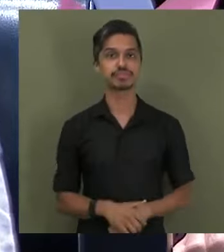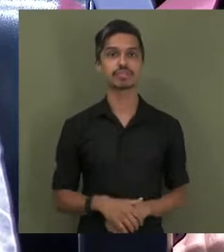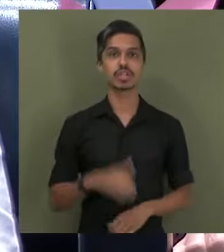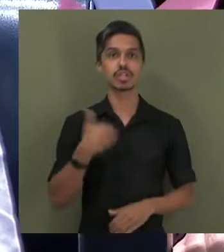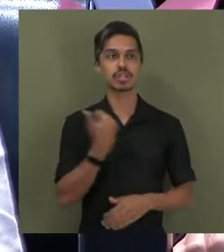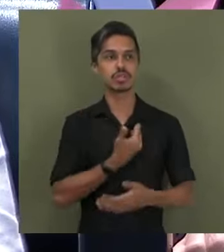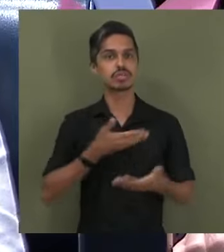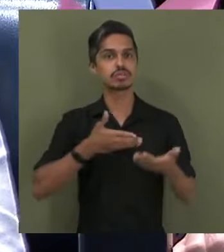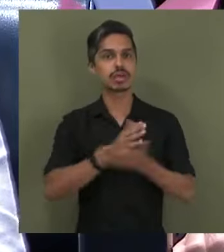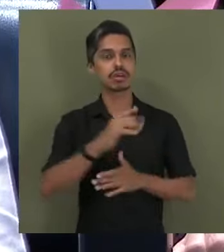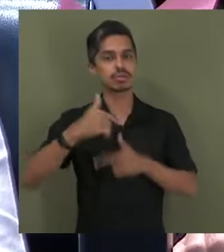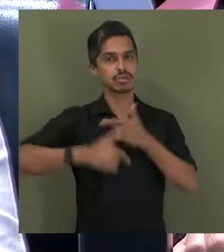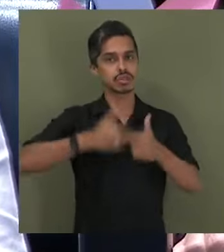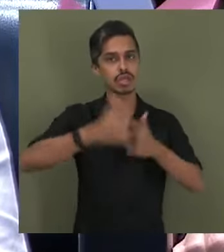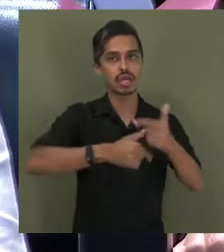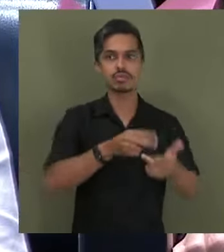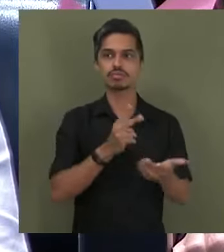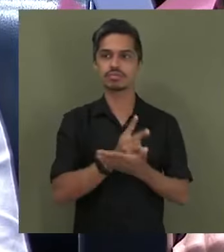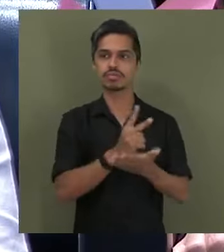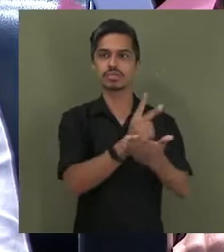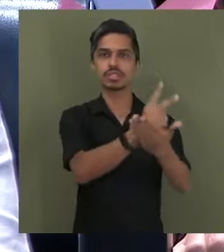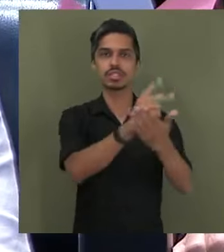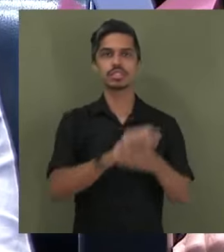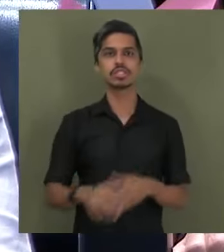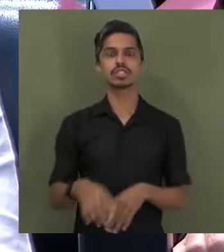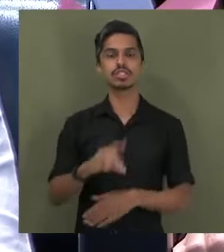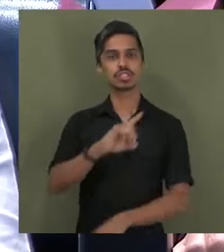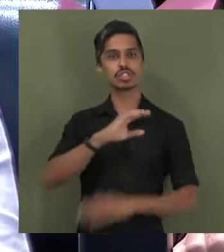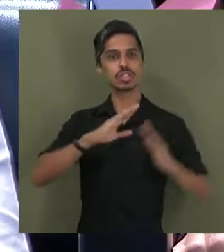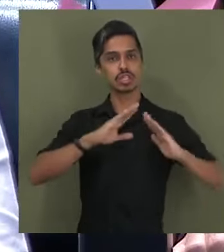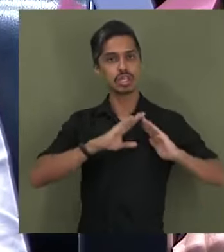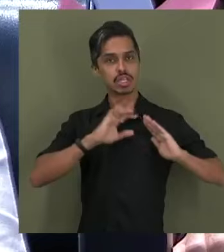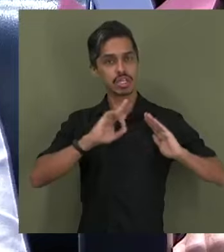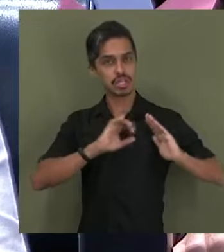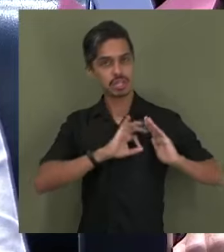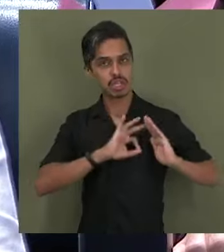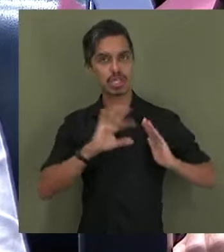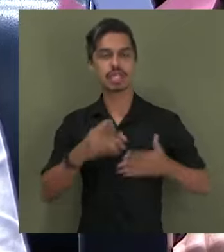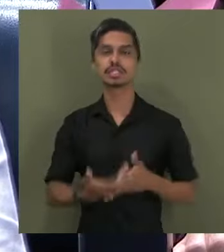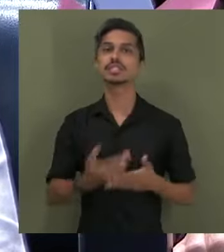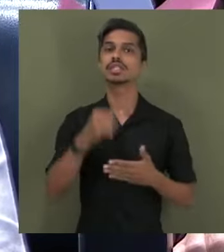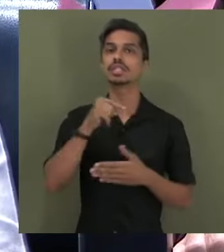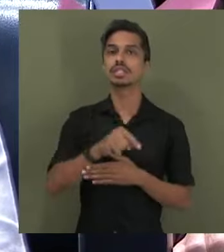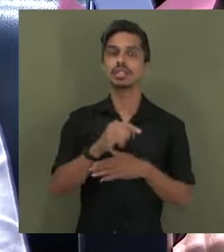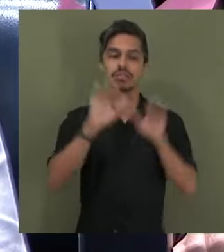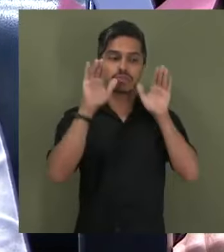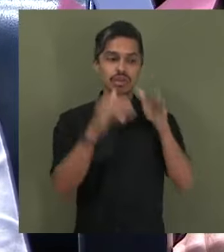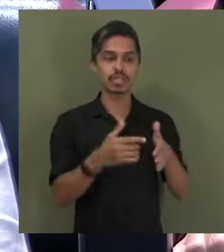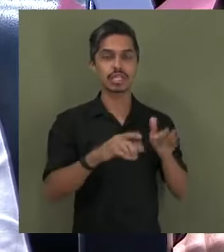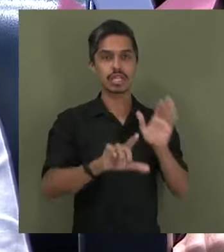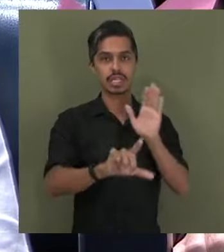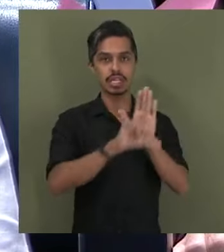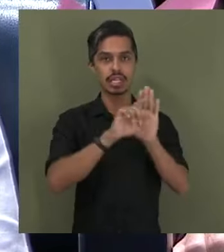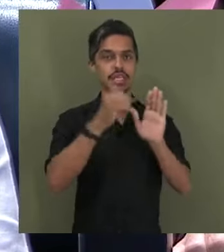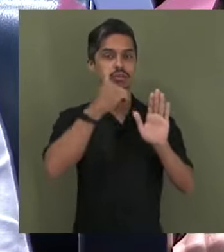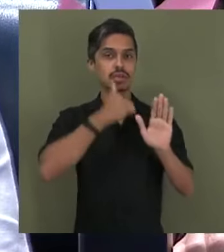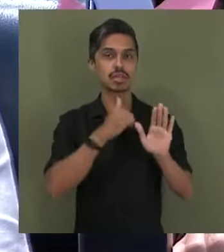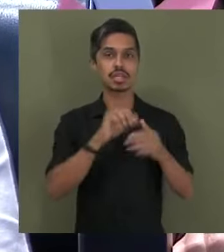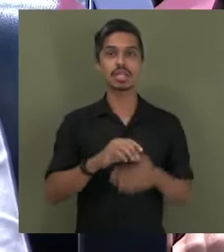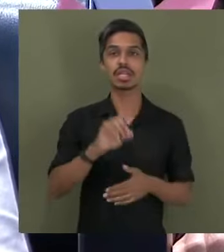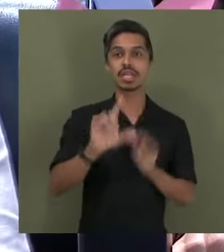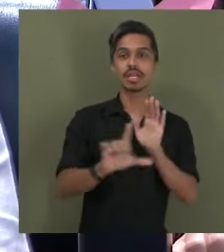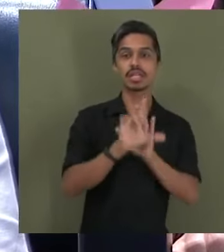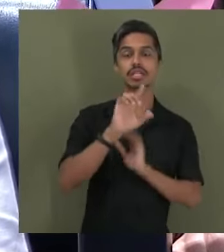Aprovamos o funcionamento ininterrupto de delegacias especializadas no atendimento à mulher, com a Lei 14.541